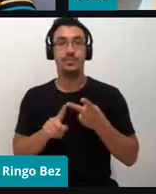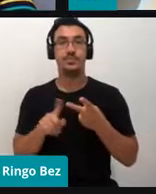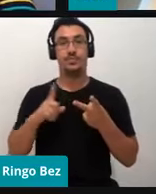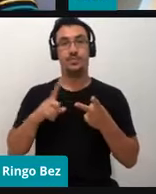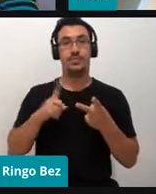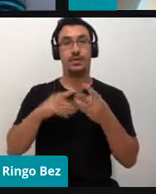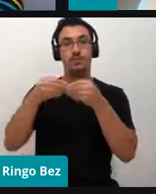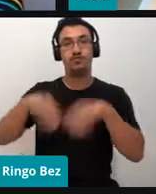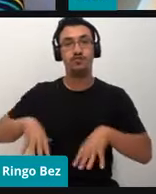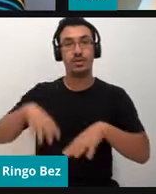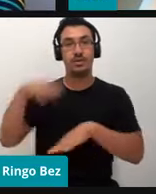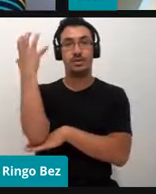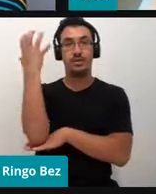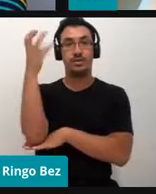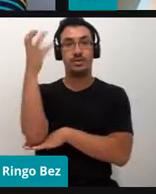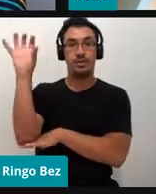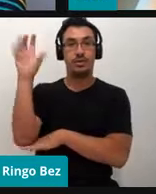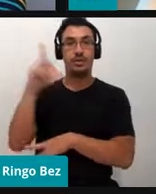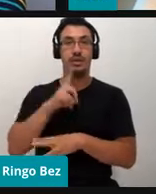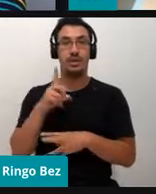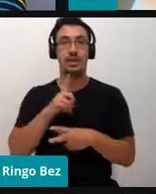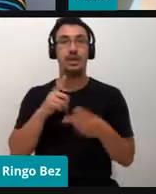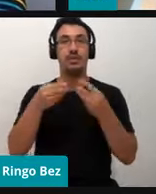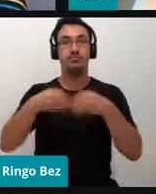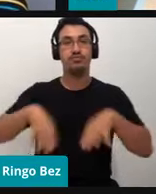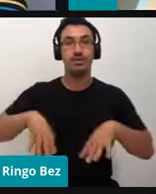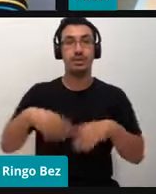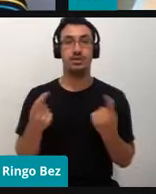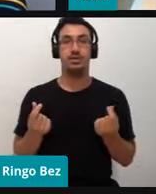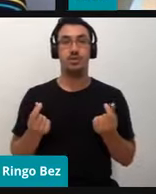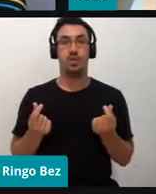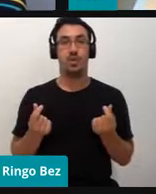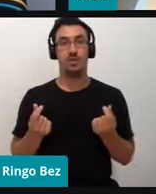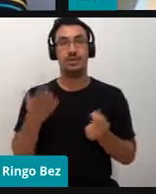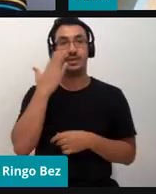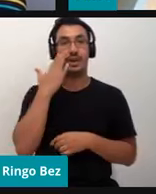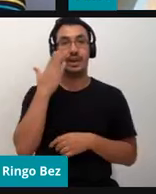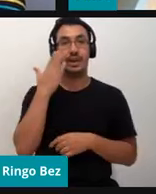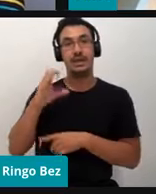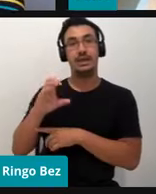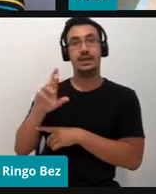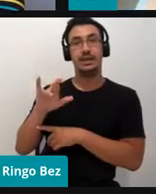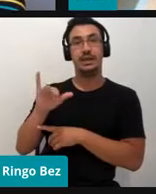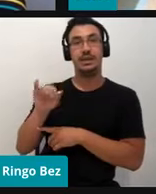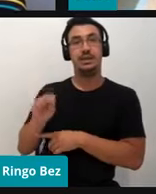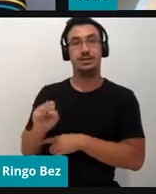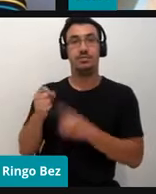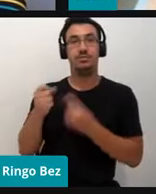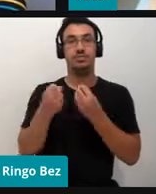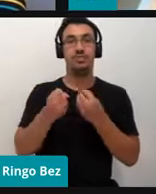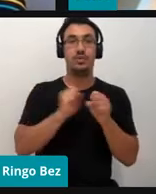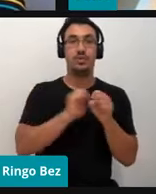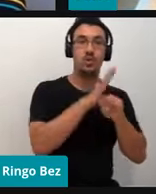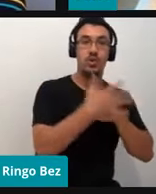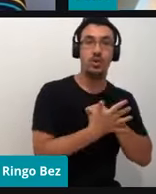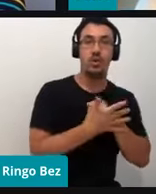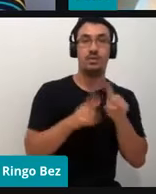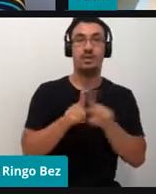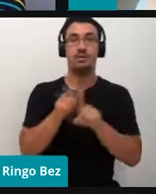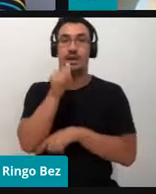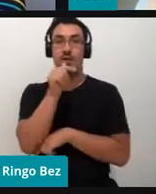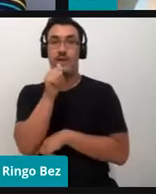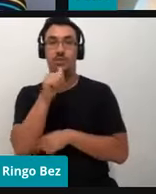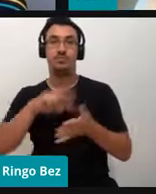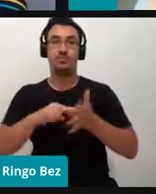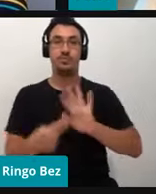climática, que envolve uma crise econômica, porque tanto a Covid quanto a crise hídrica vão